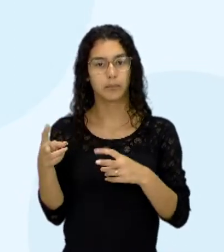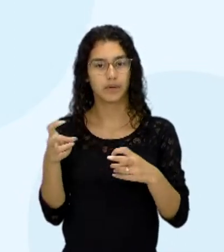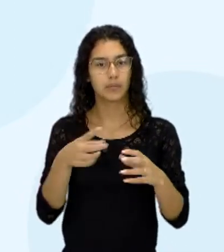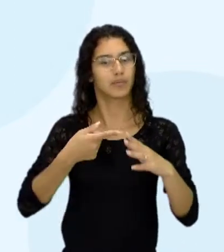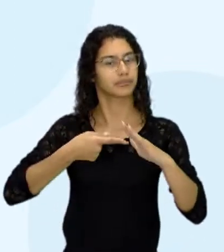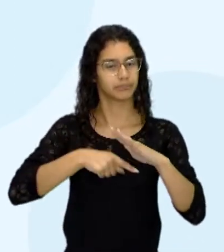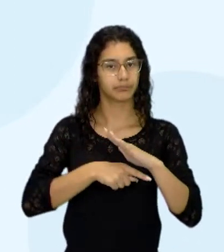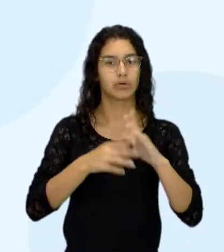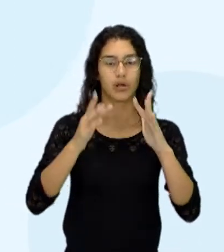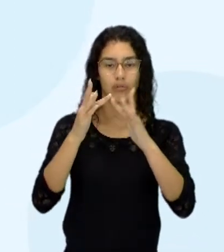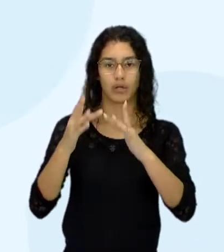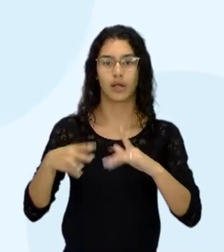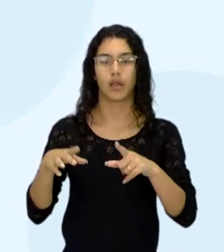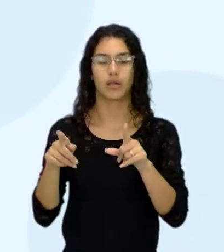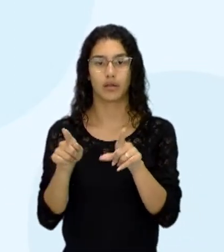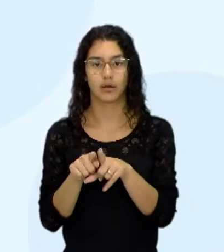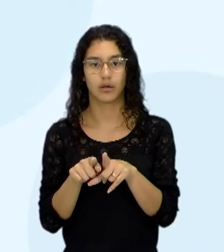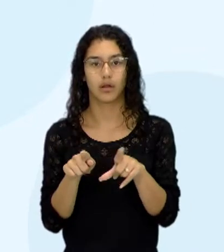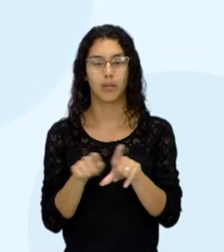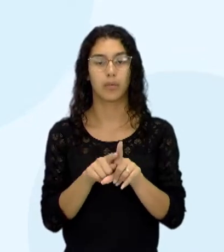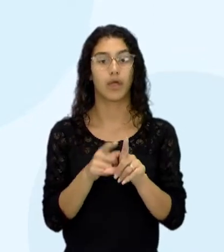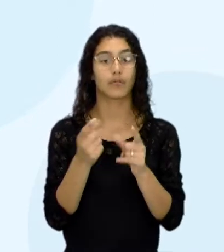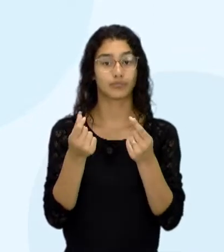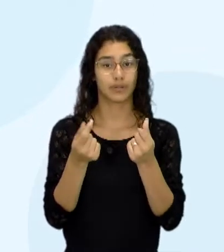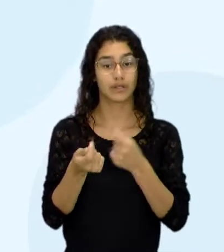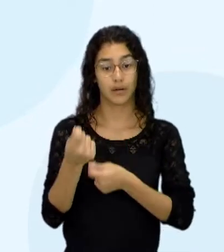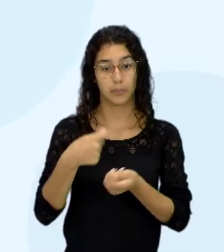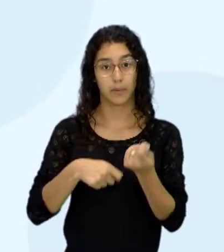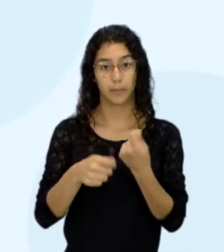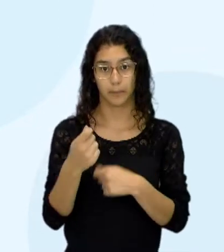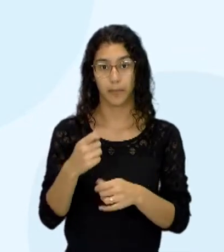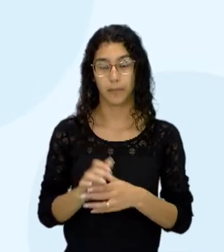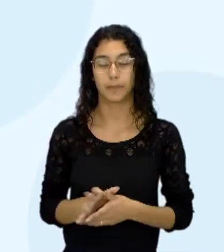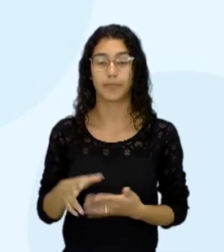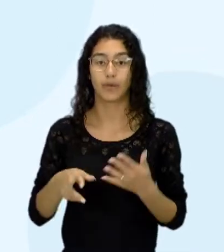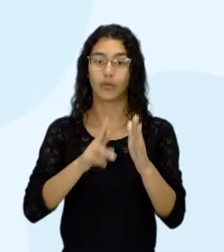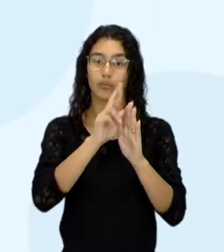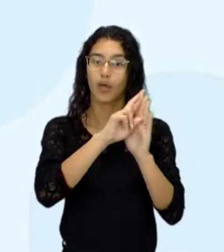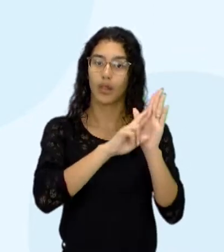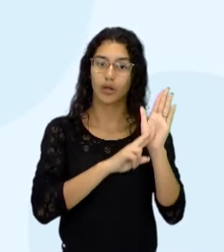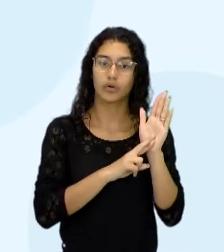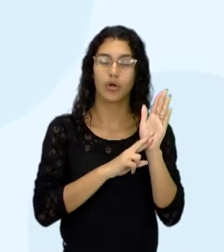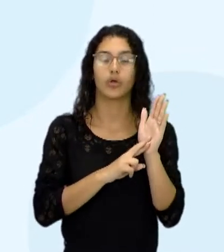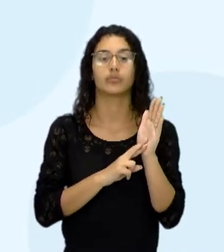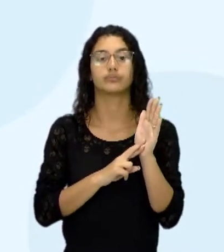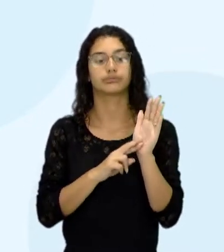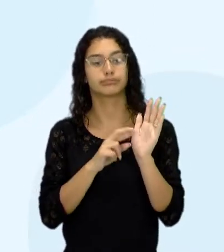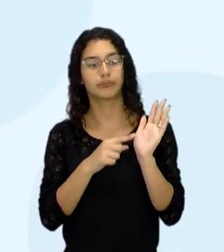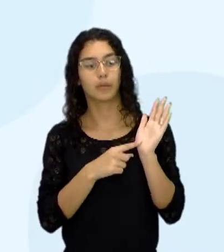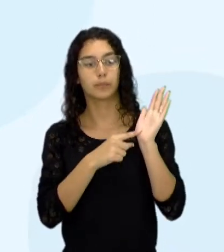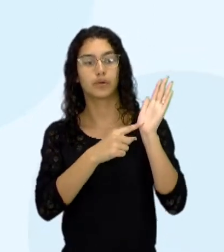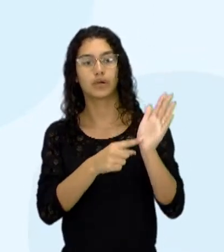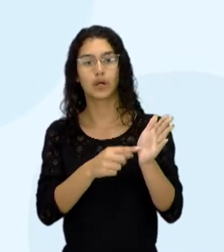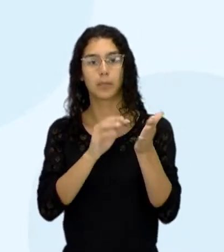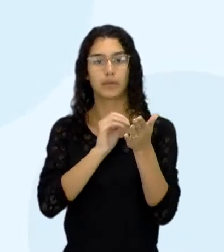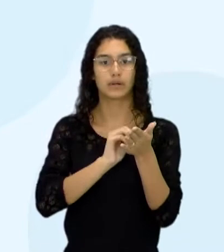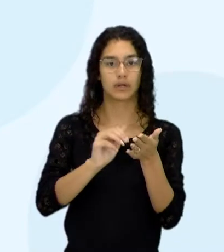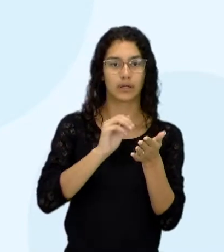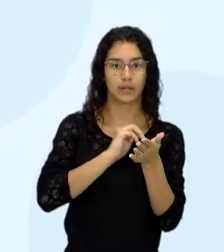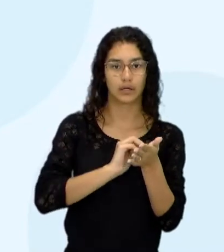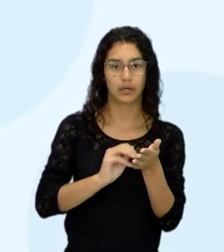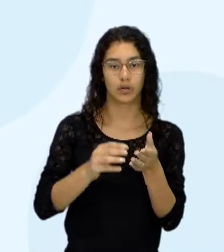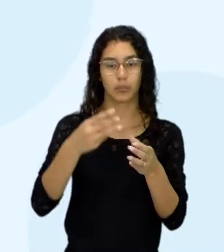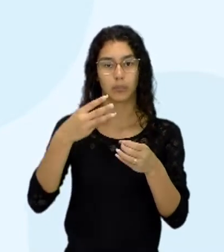está ligado até a questões financeiras, né? E aí o relatório vai apontar para a Secretaria do Meio